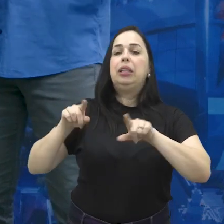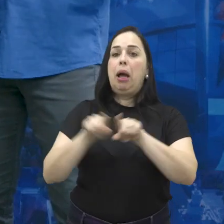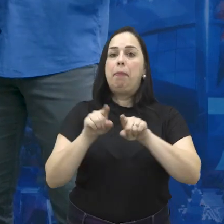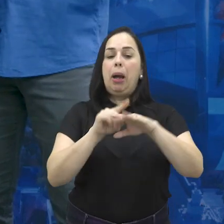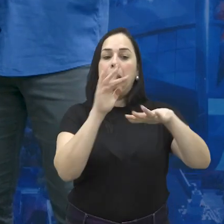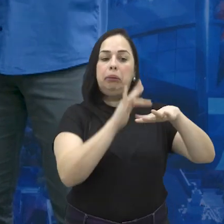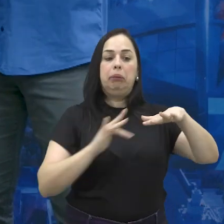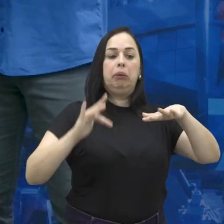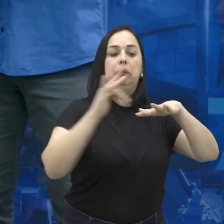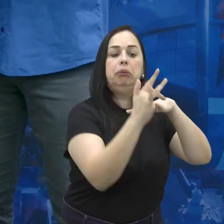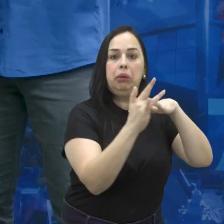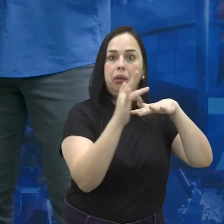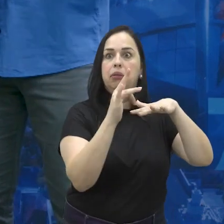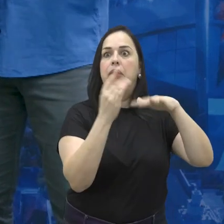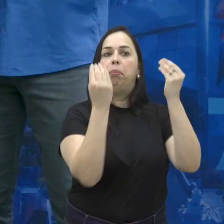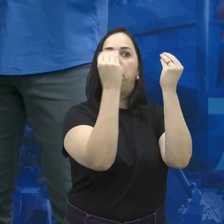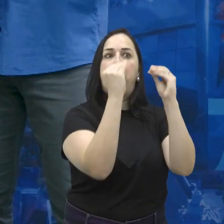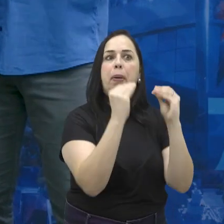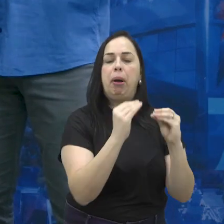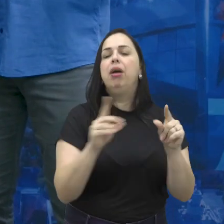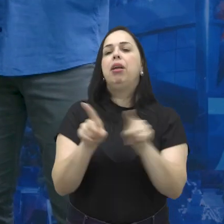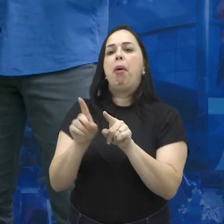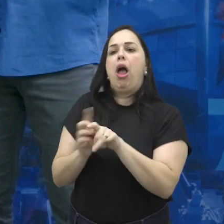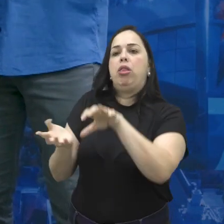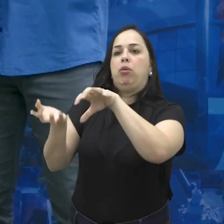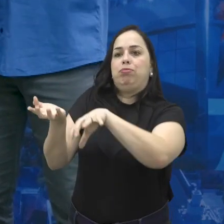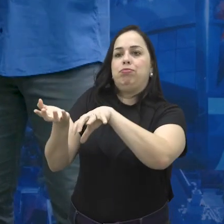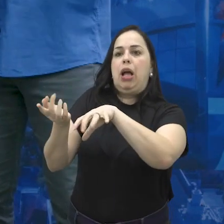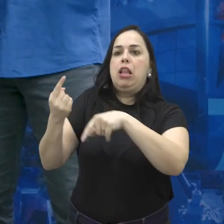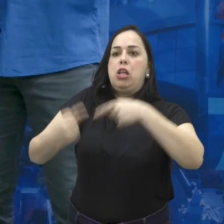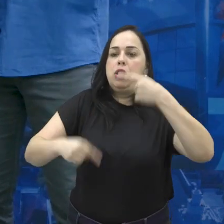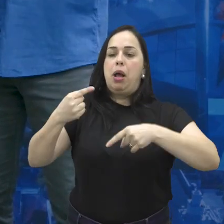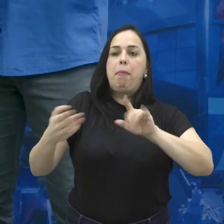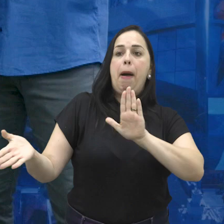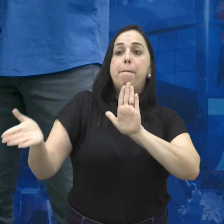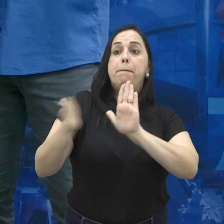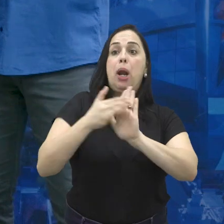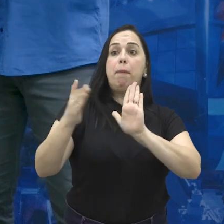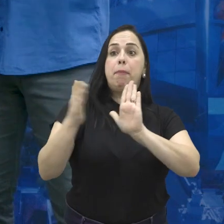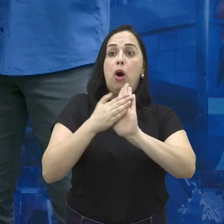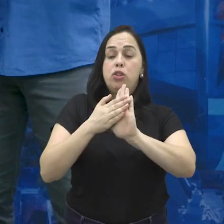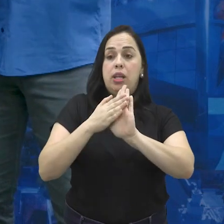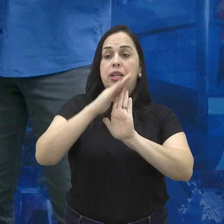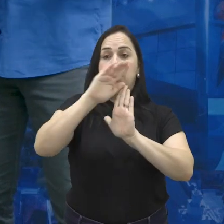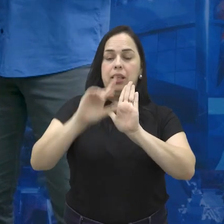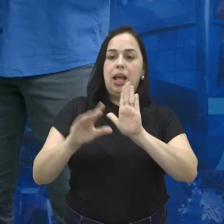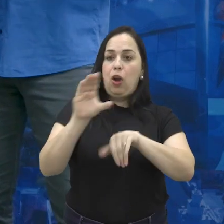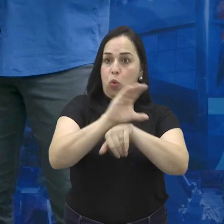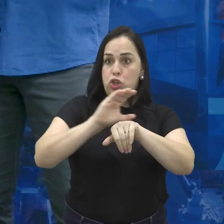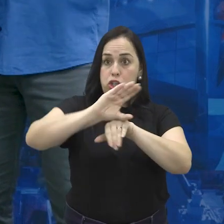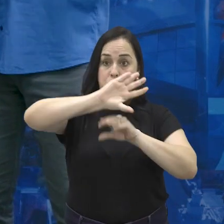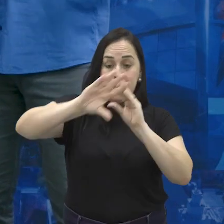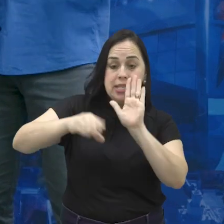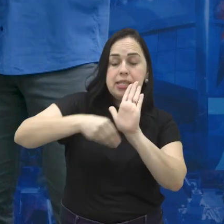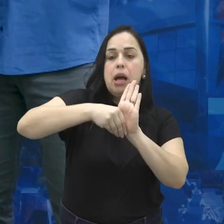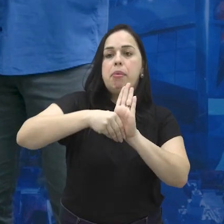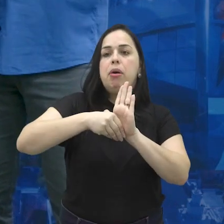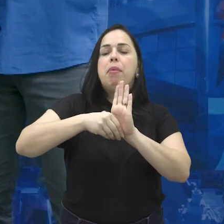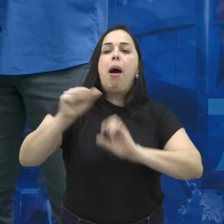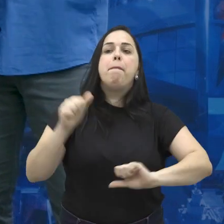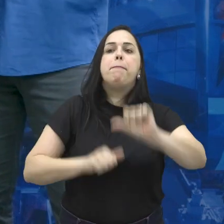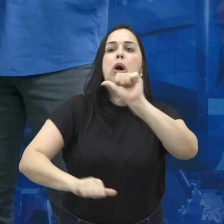as redes e o Congresso. Isso porque foi proposto uma proposta de emenda à Constituição para